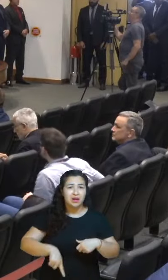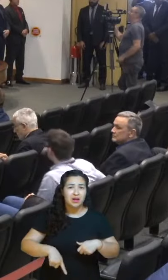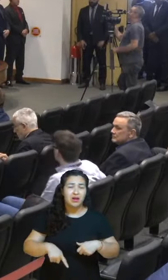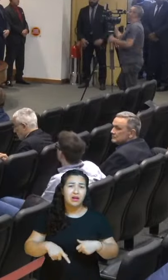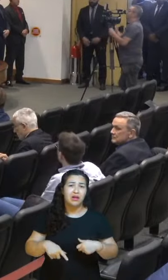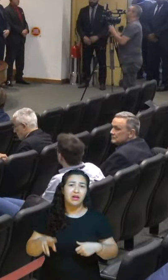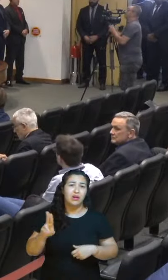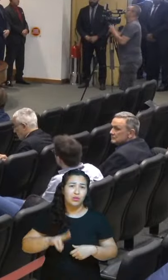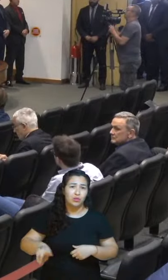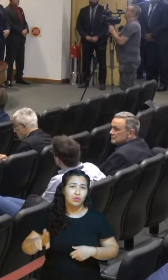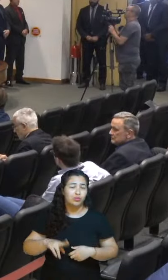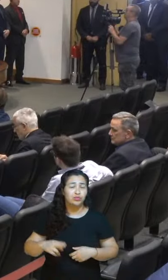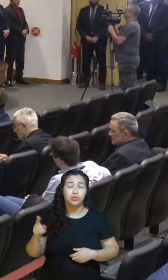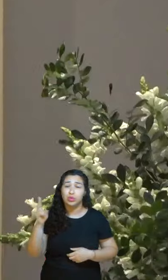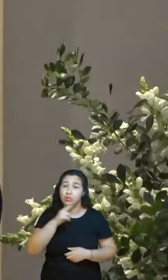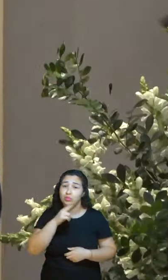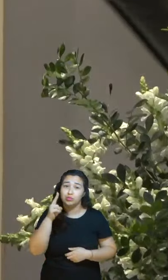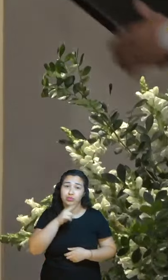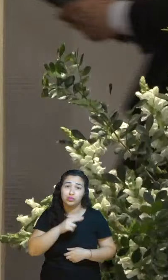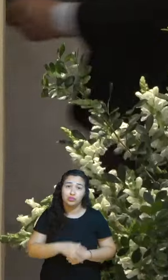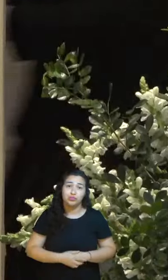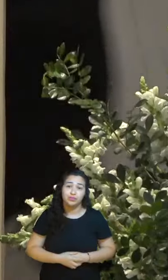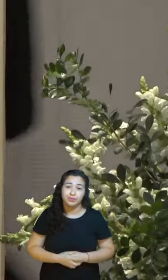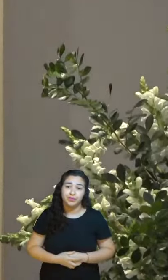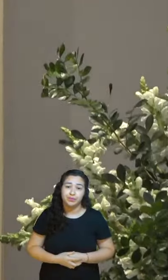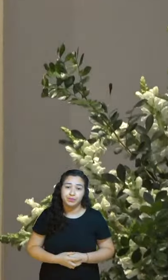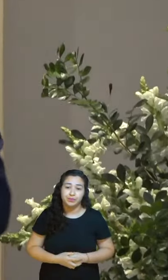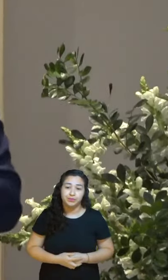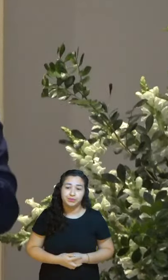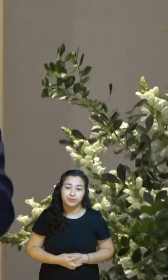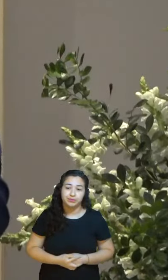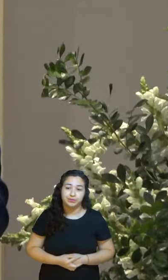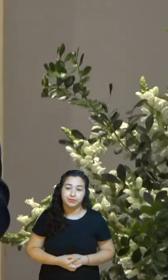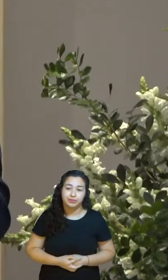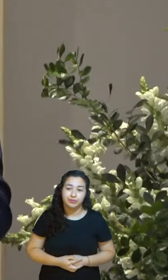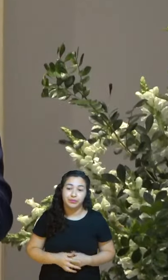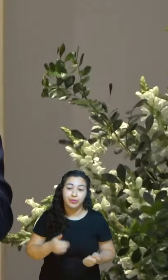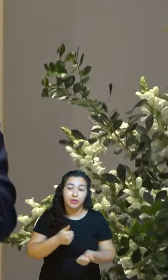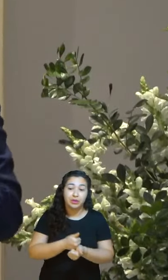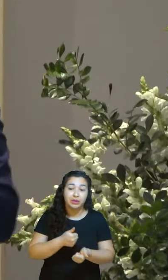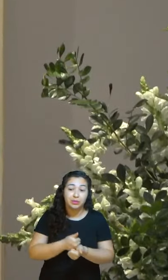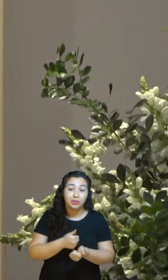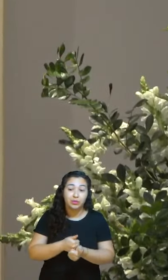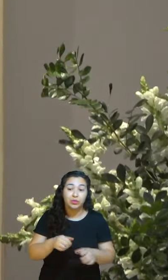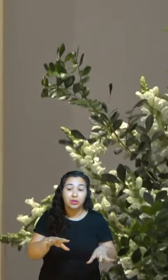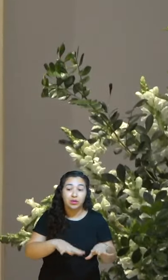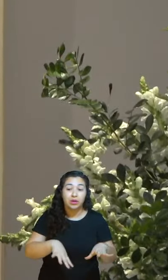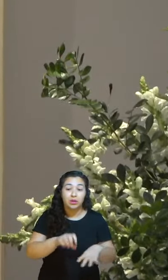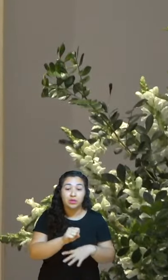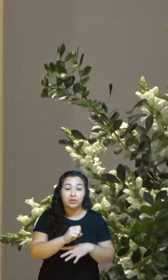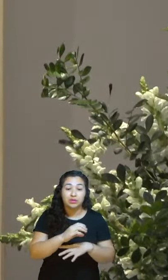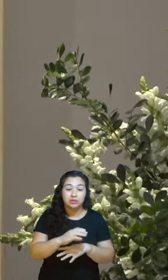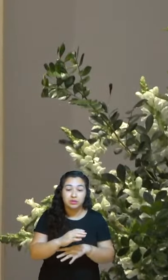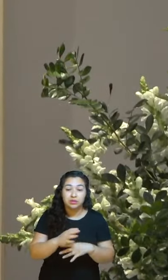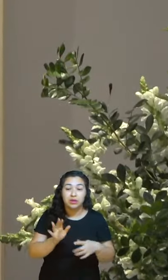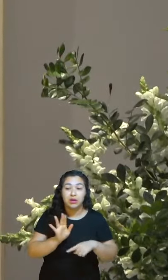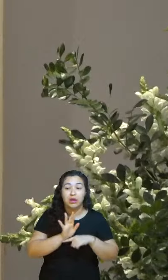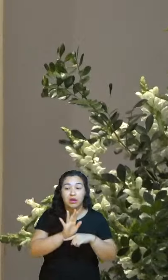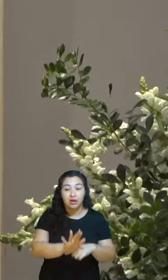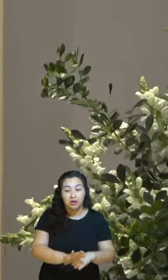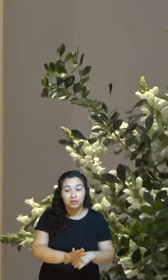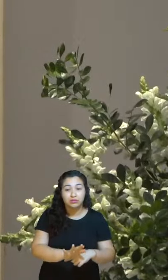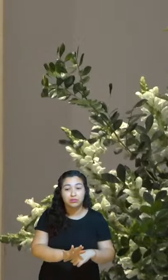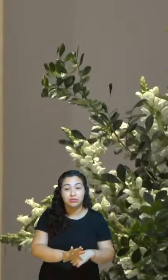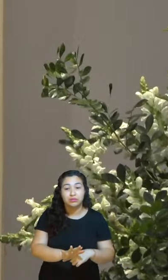e o Tribunal de Justiça de Santa Catarina contribui significativamente para que